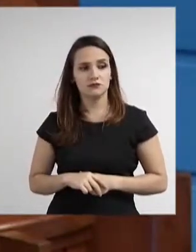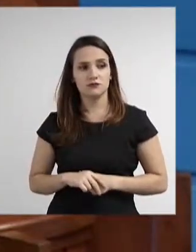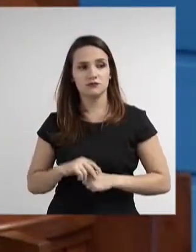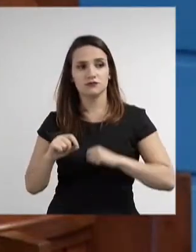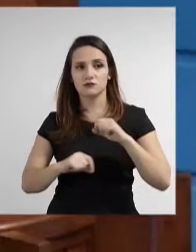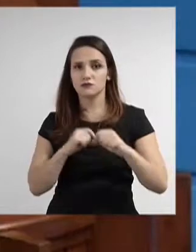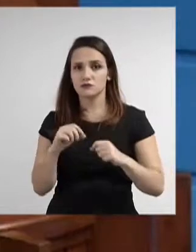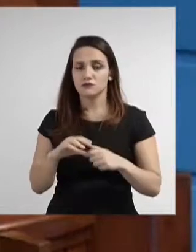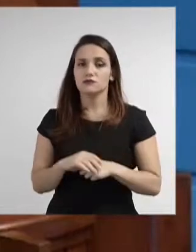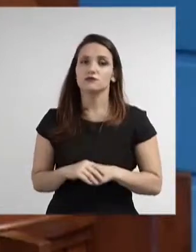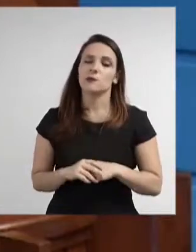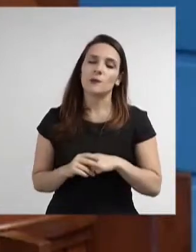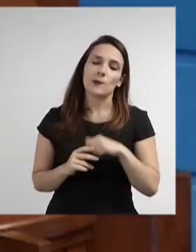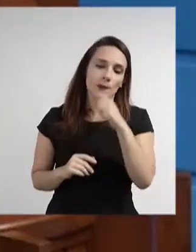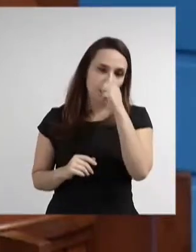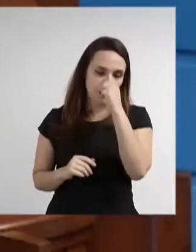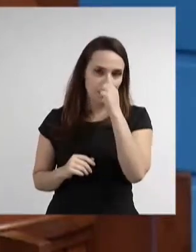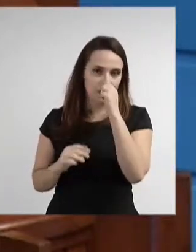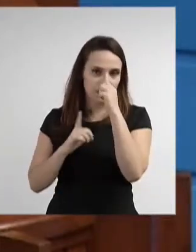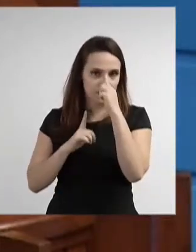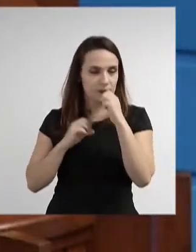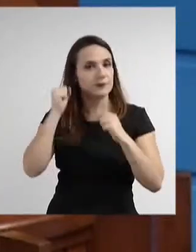senadores e deputados do nosso estado,